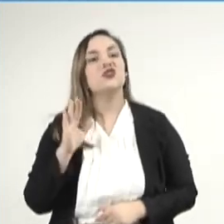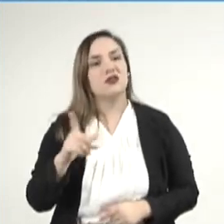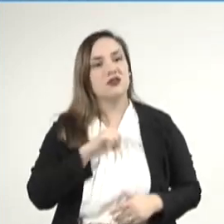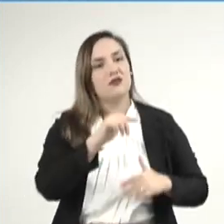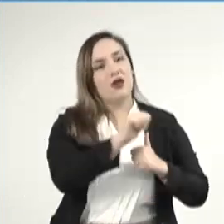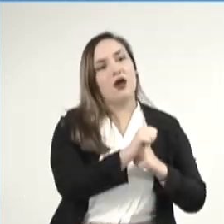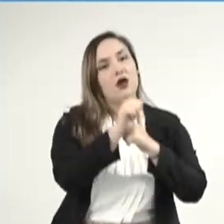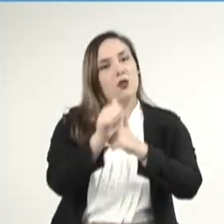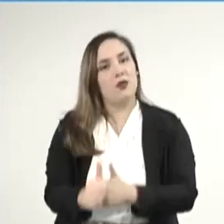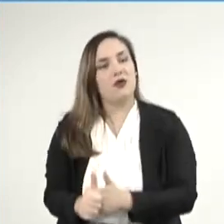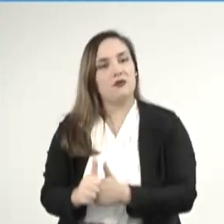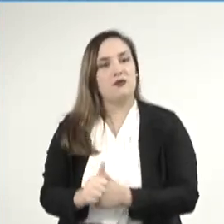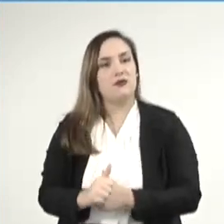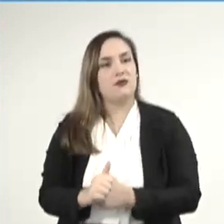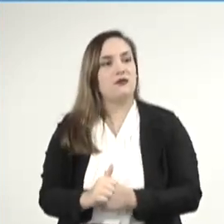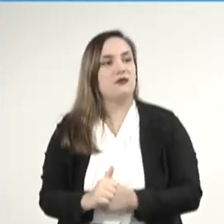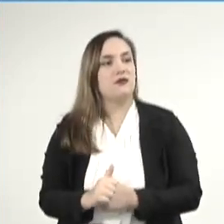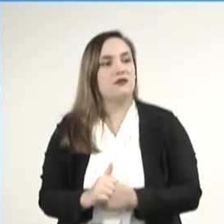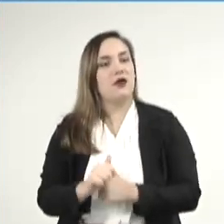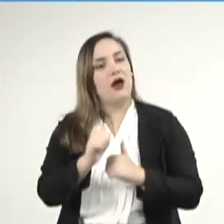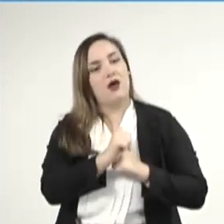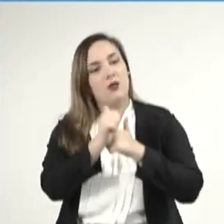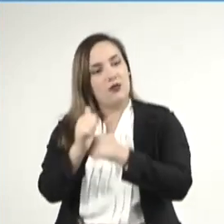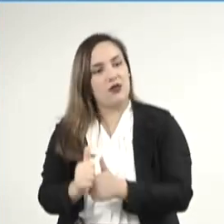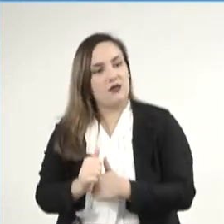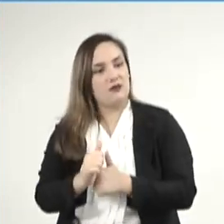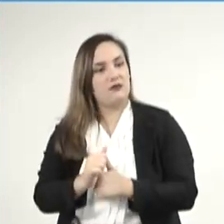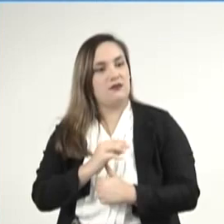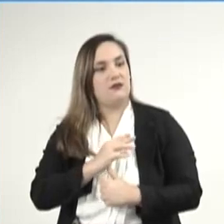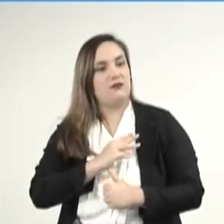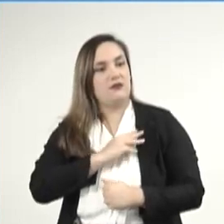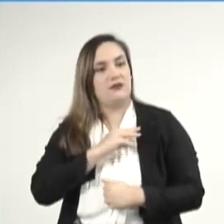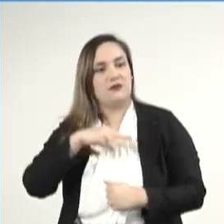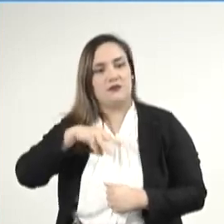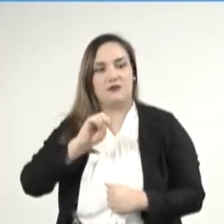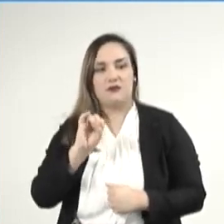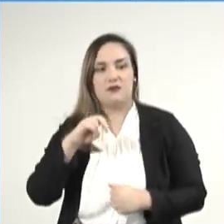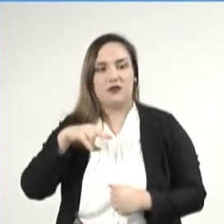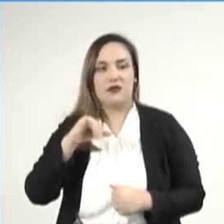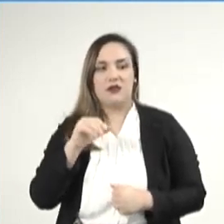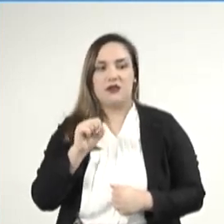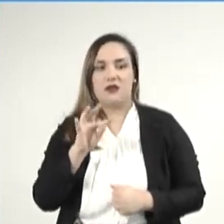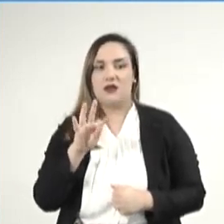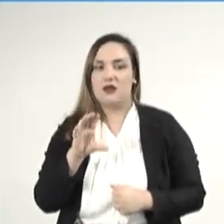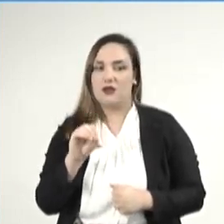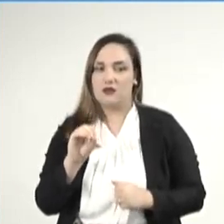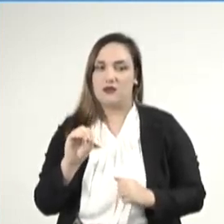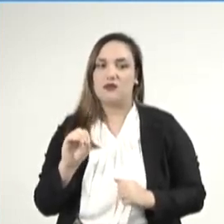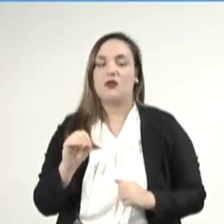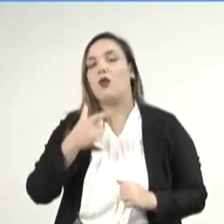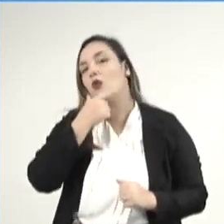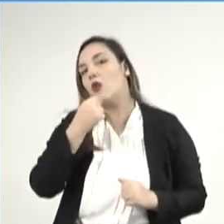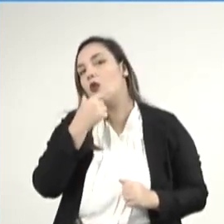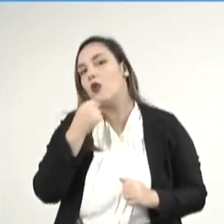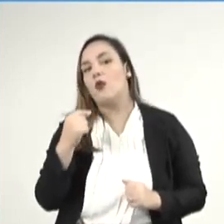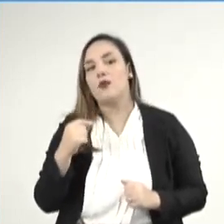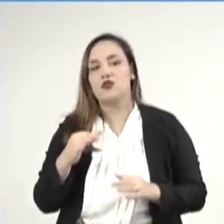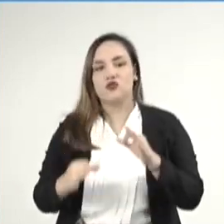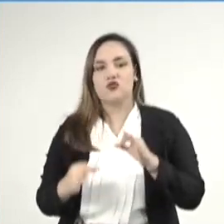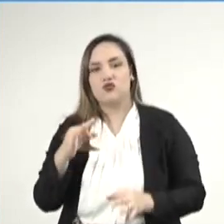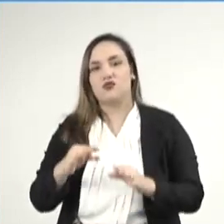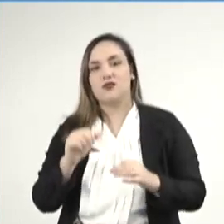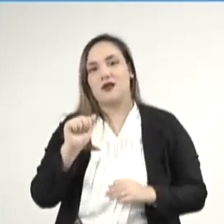monitoramento dos passos do ministro Alexandre de Moraes, e há indícios de que, de fato,